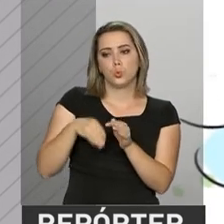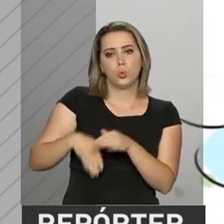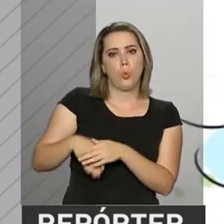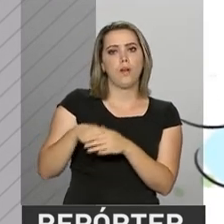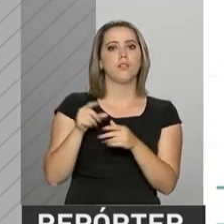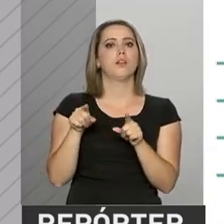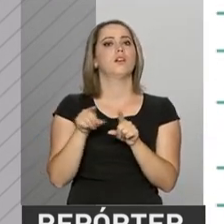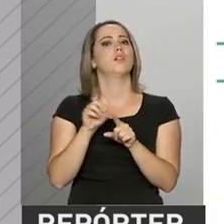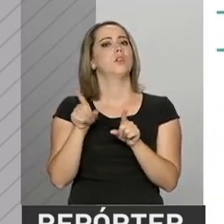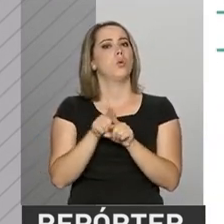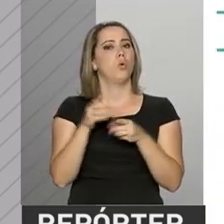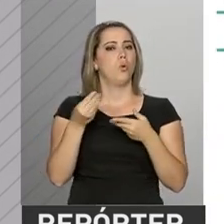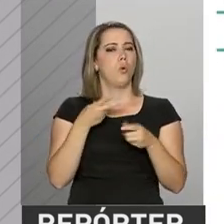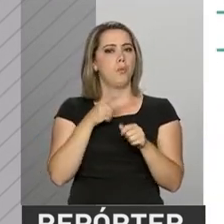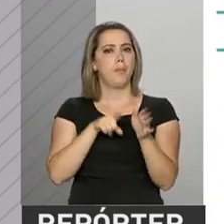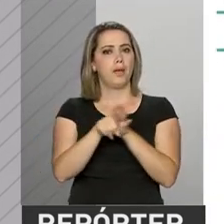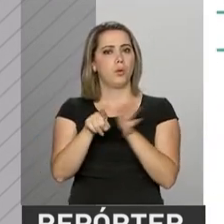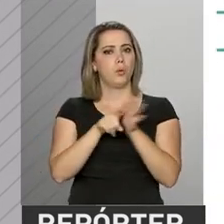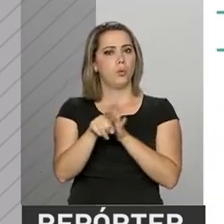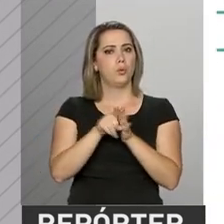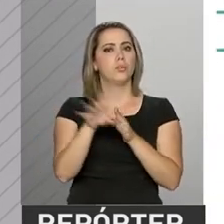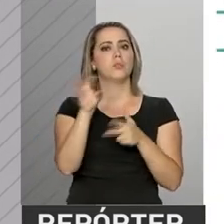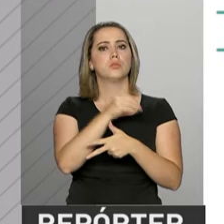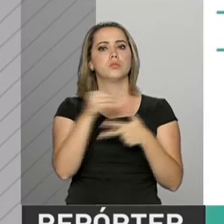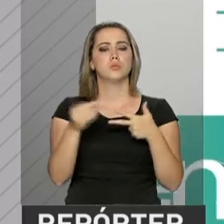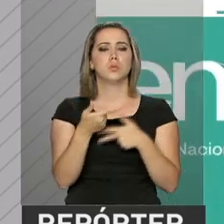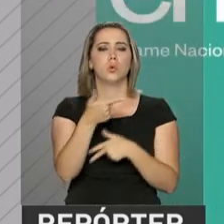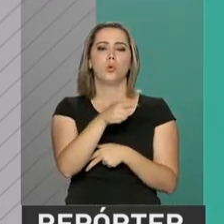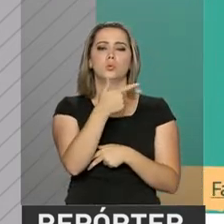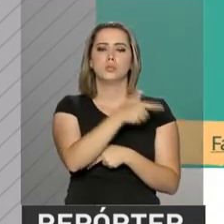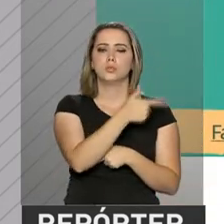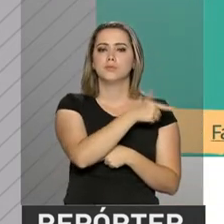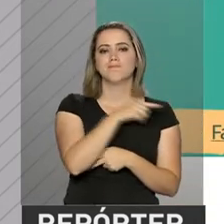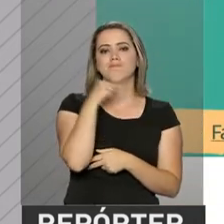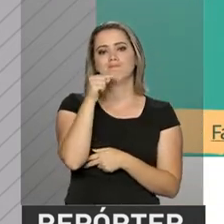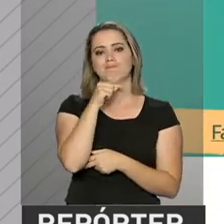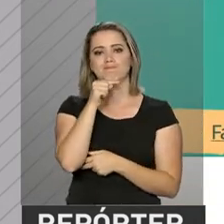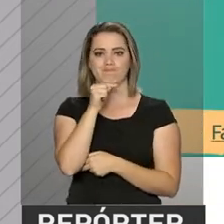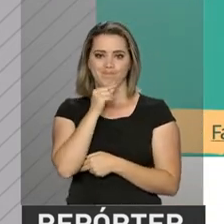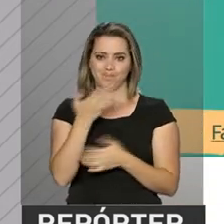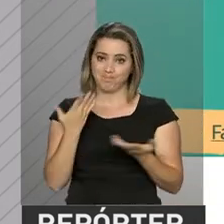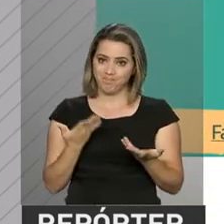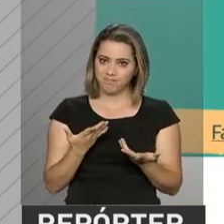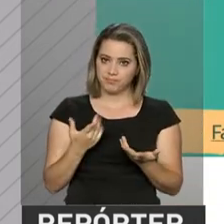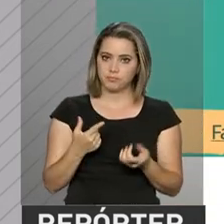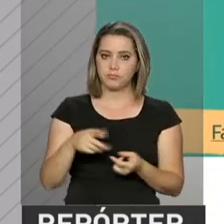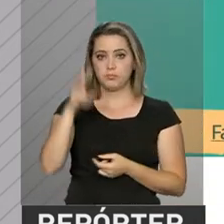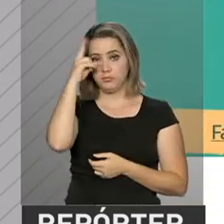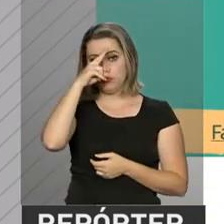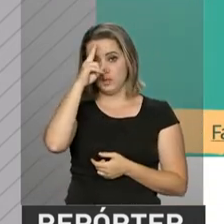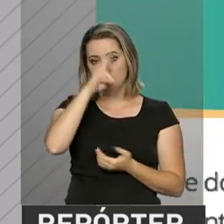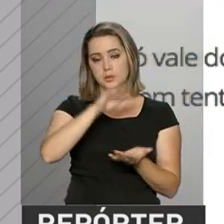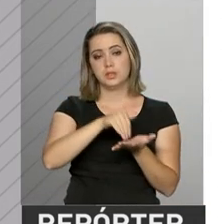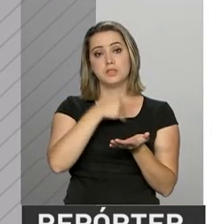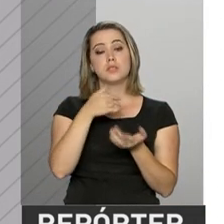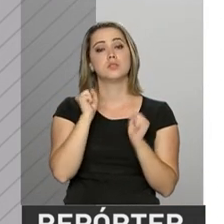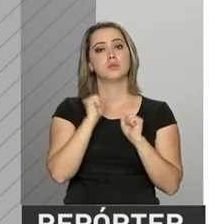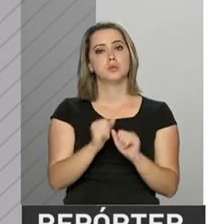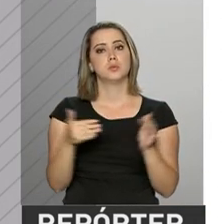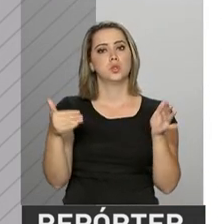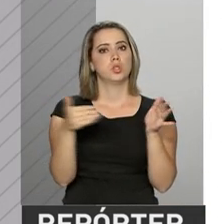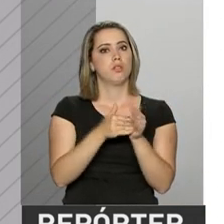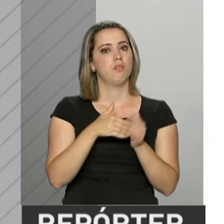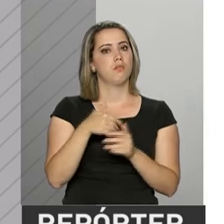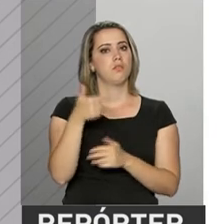acessar as questões do exame e outras dúvidas frequentes dos candidatos. Lembrando que as inscrições podem ser feitas